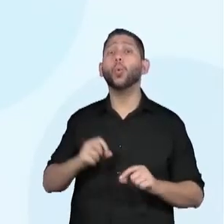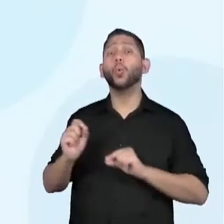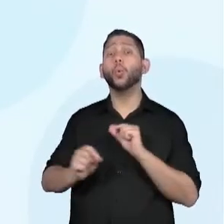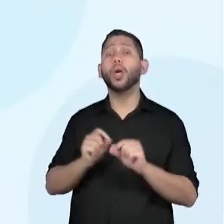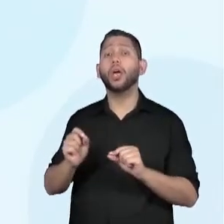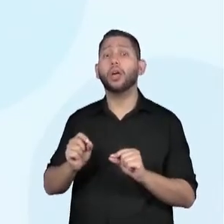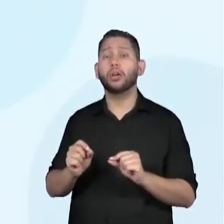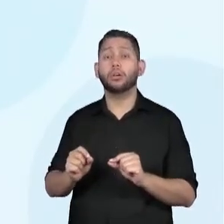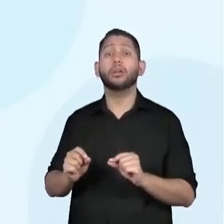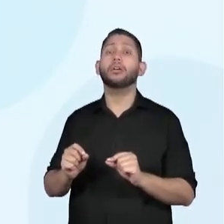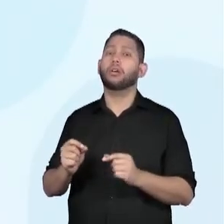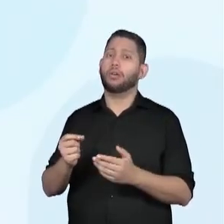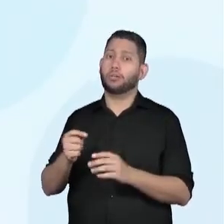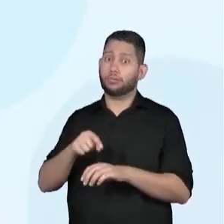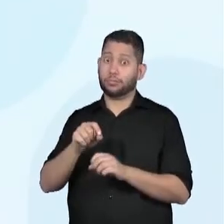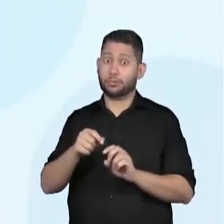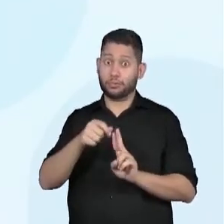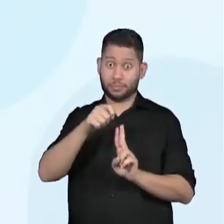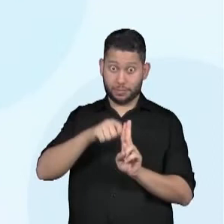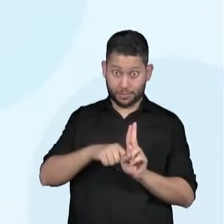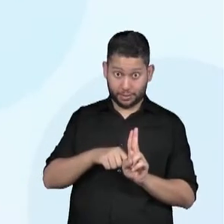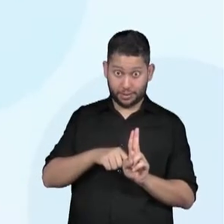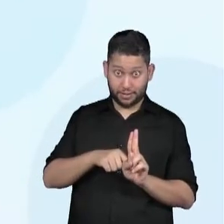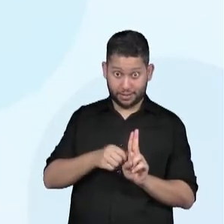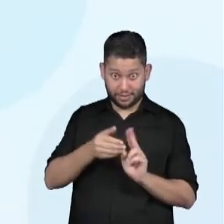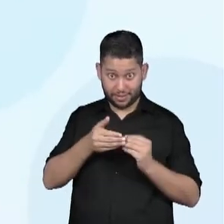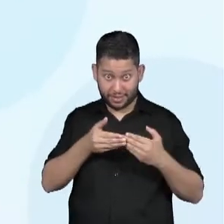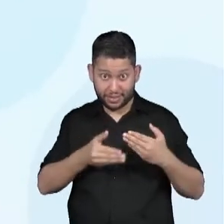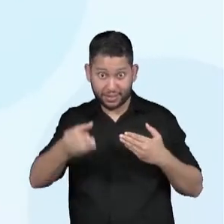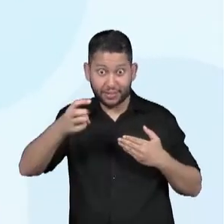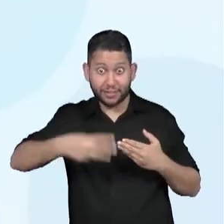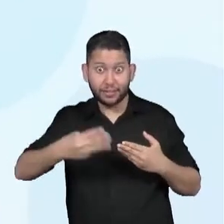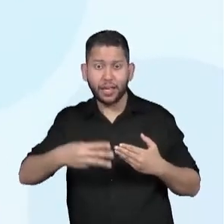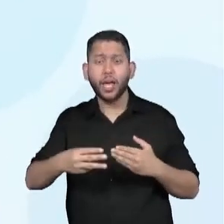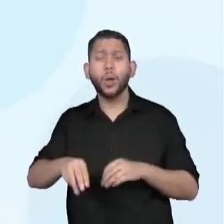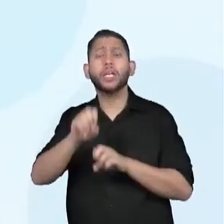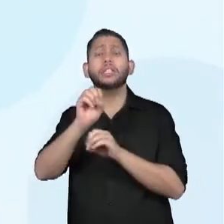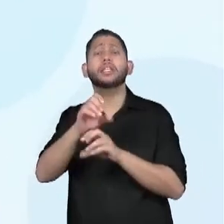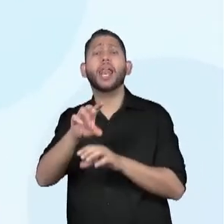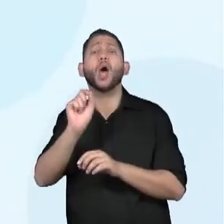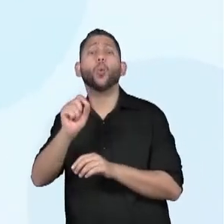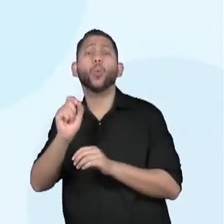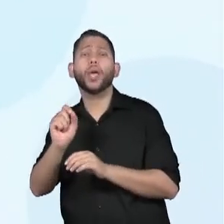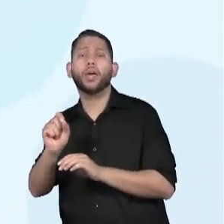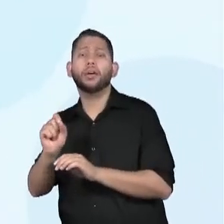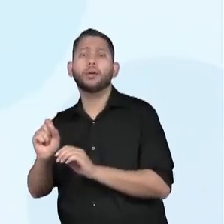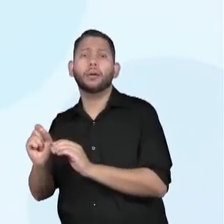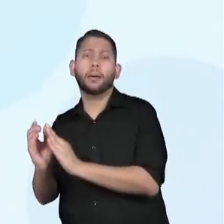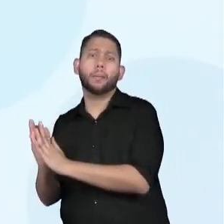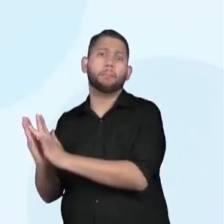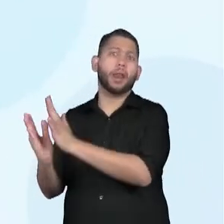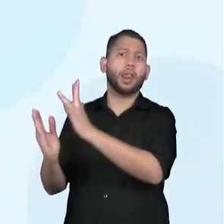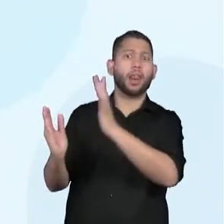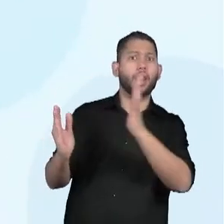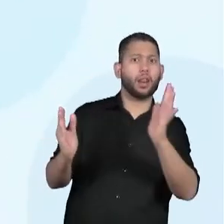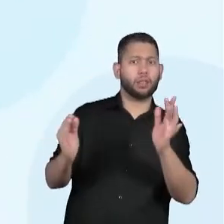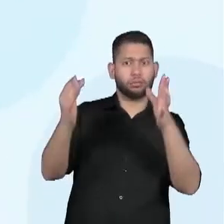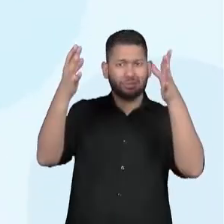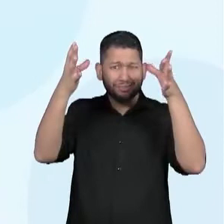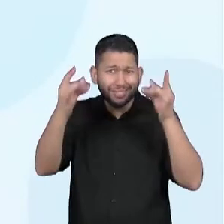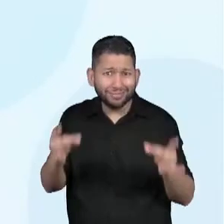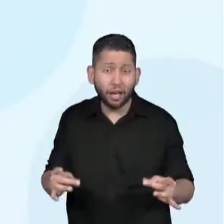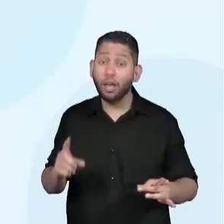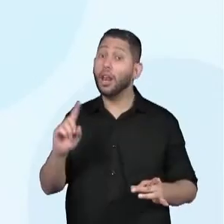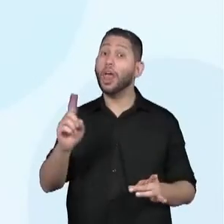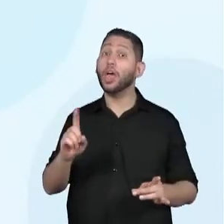uma visão geral do terceiro bimestre. Lembrando, se é uma visão geral, nada com muito detalhes hoje. Just